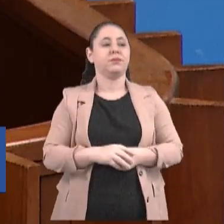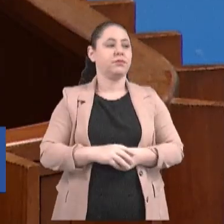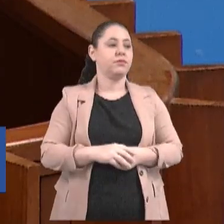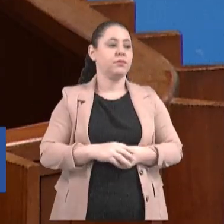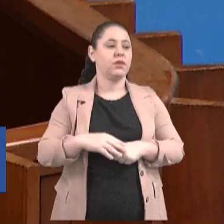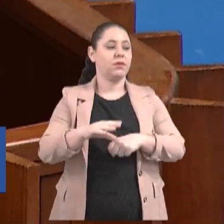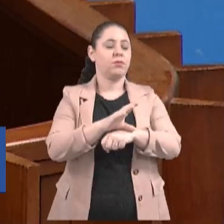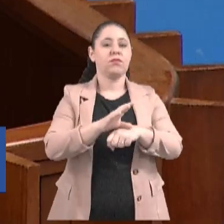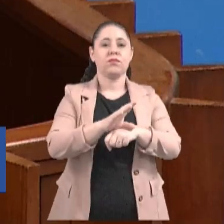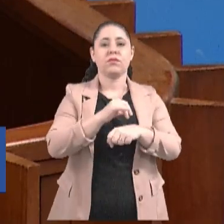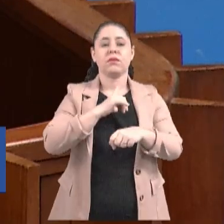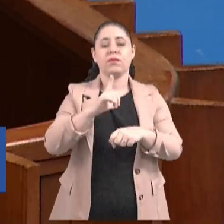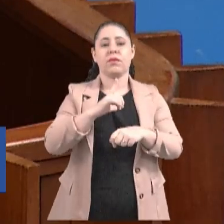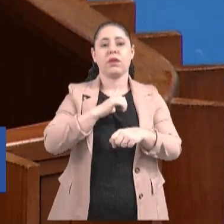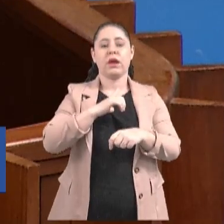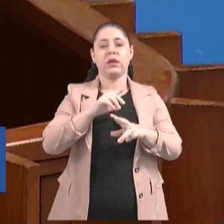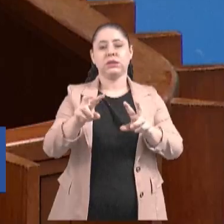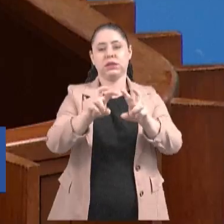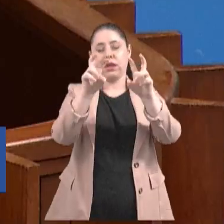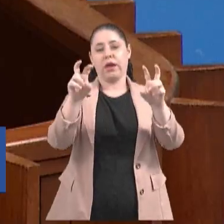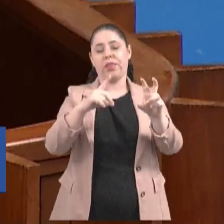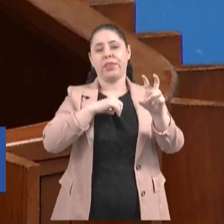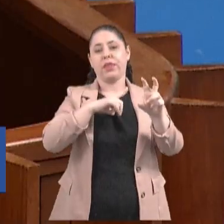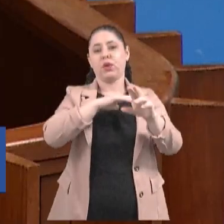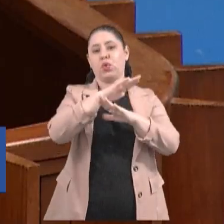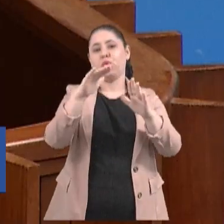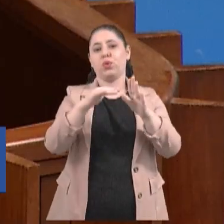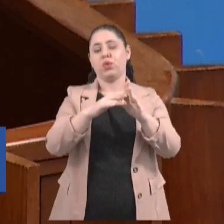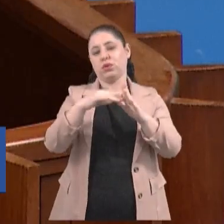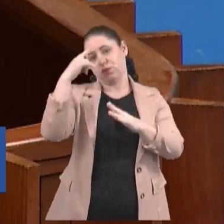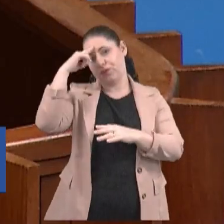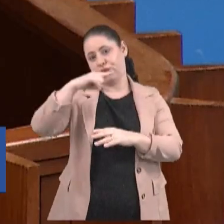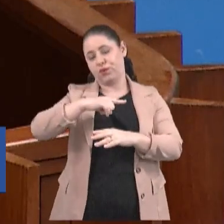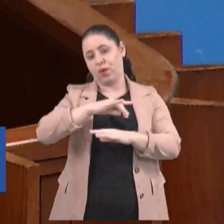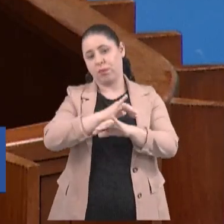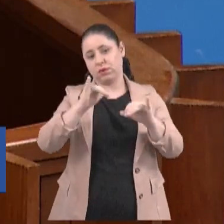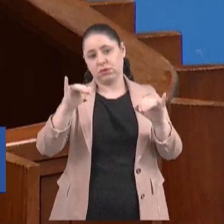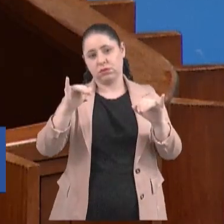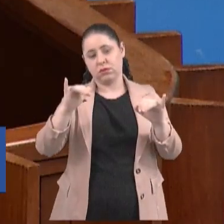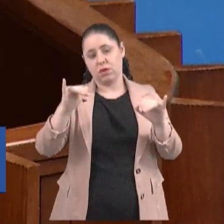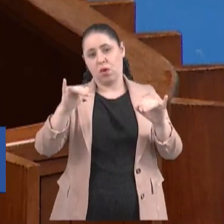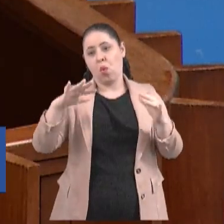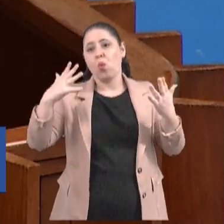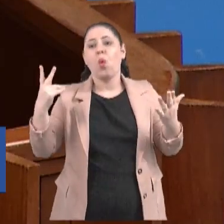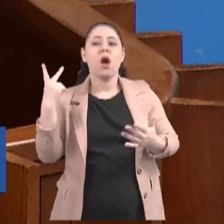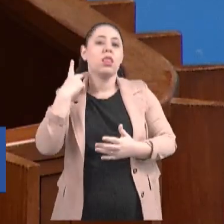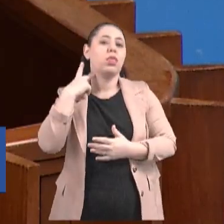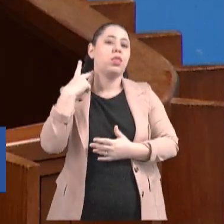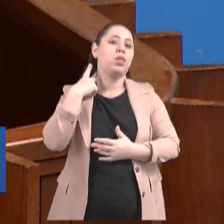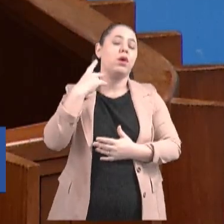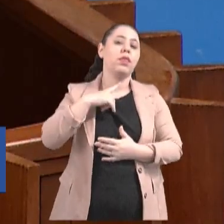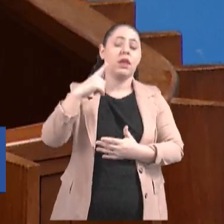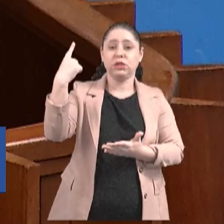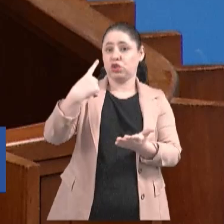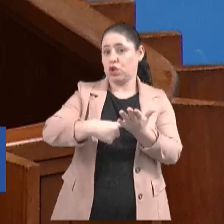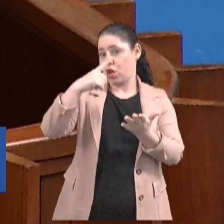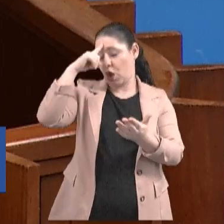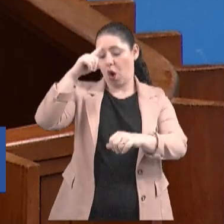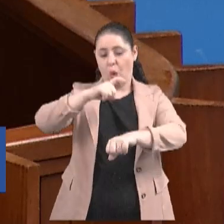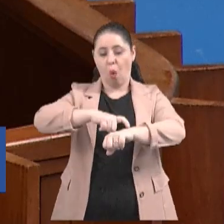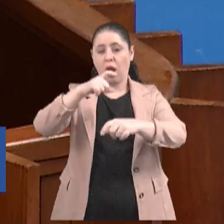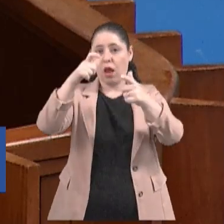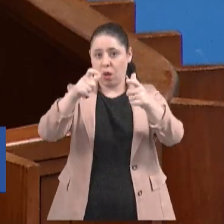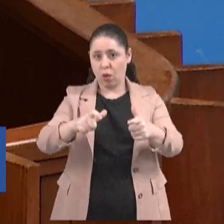manter registros eletrônicos contendo, no mínimo, dados do ato de violência, data,